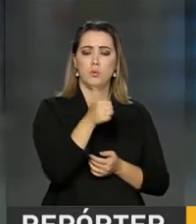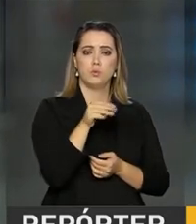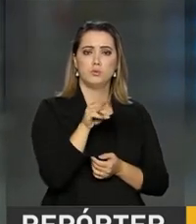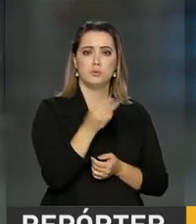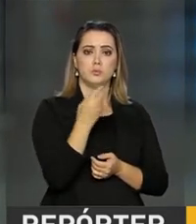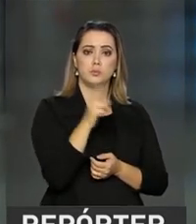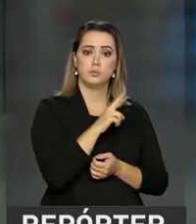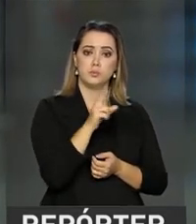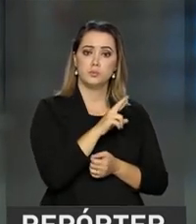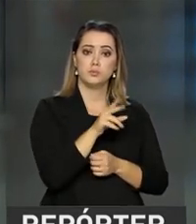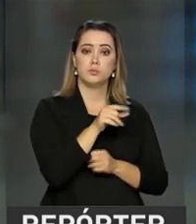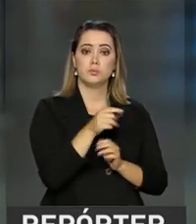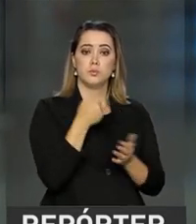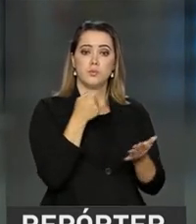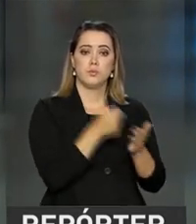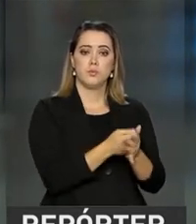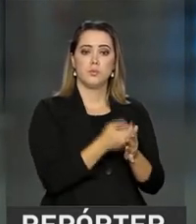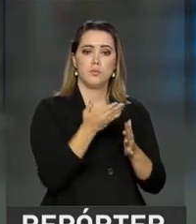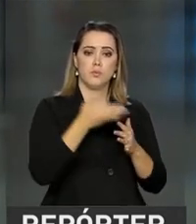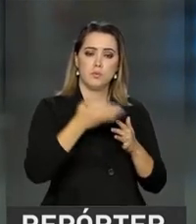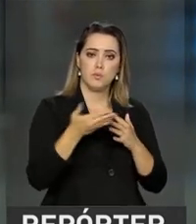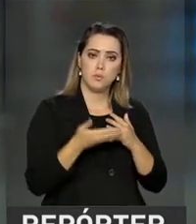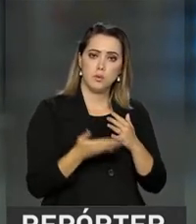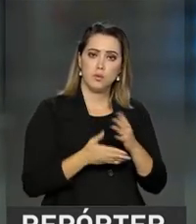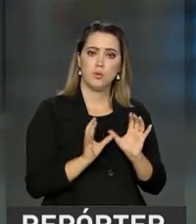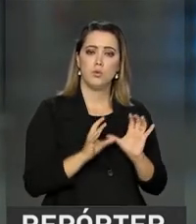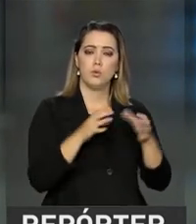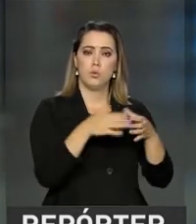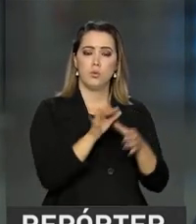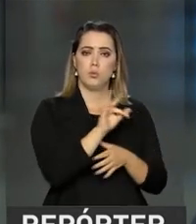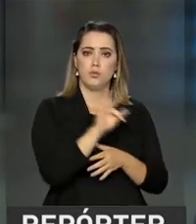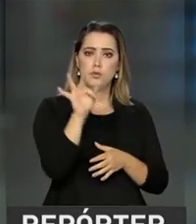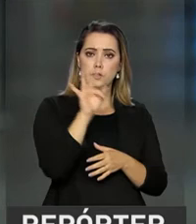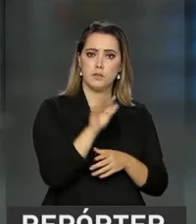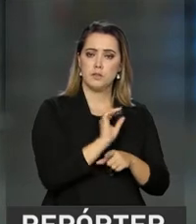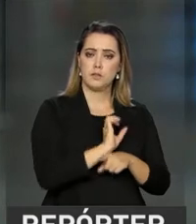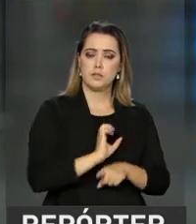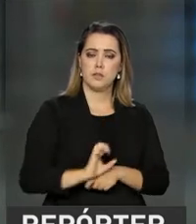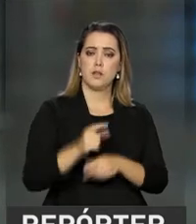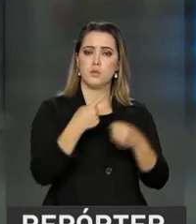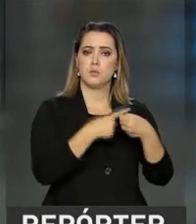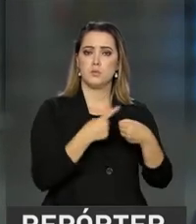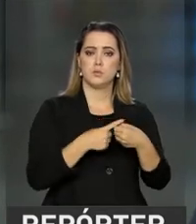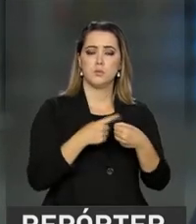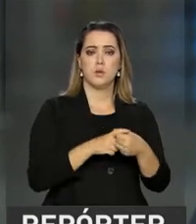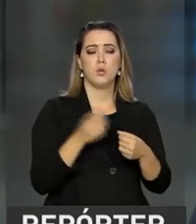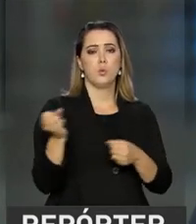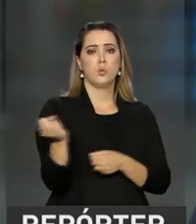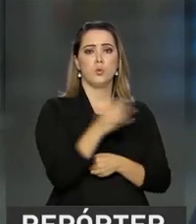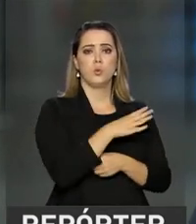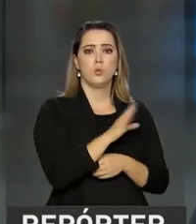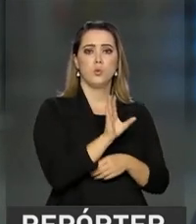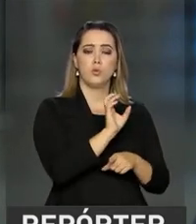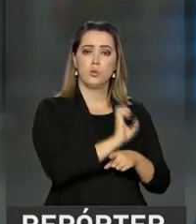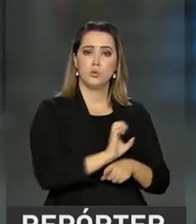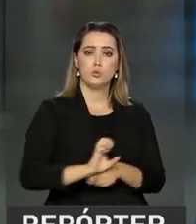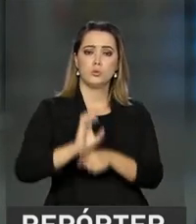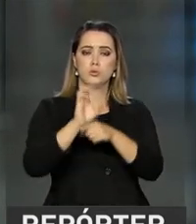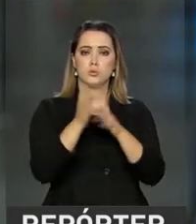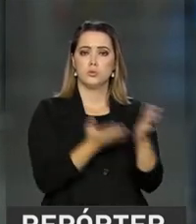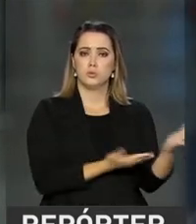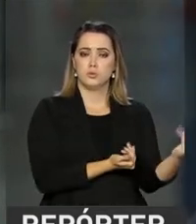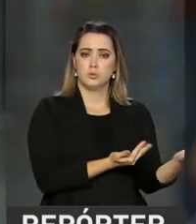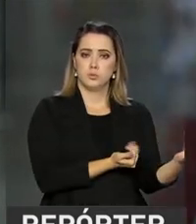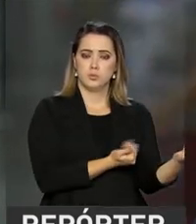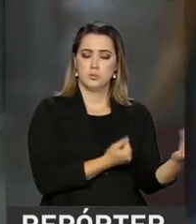reais no financiamento com os entes federados estados e municípios o novo estatuto da juventude que visa atender